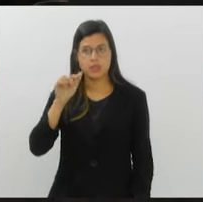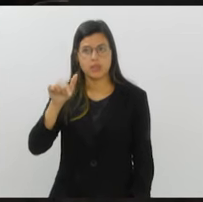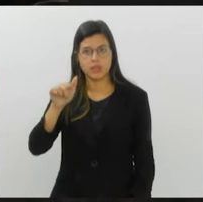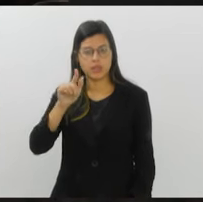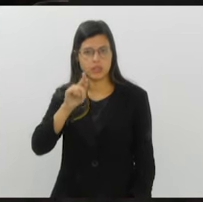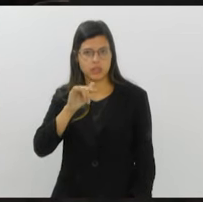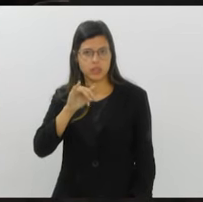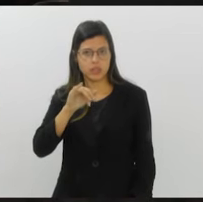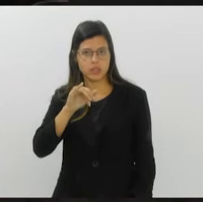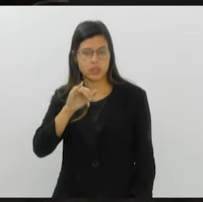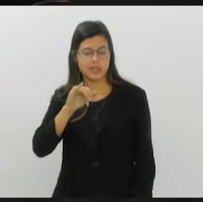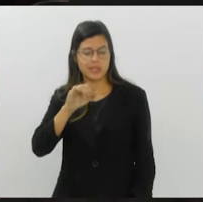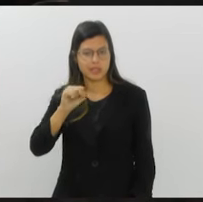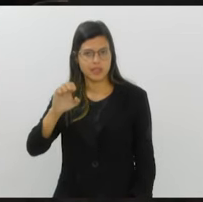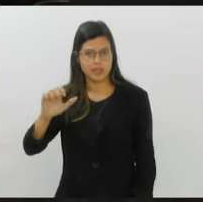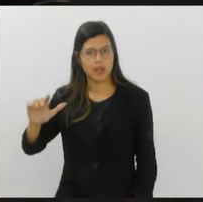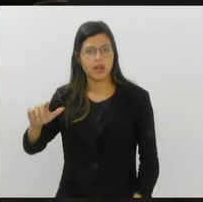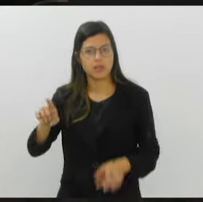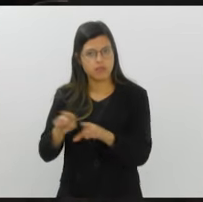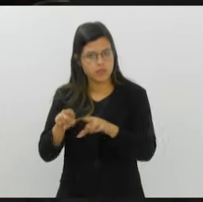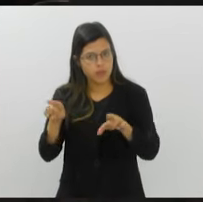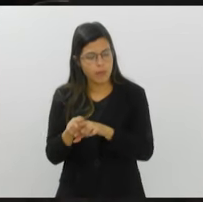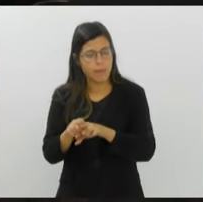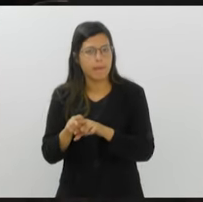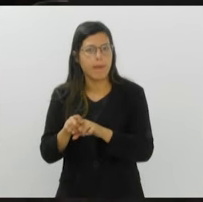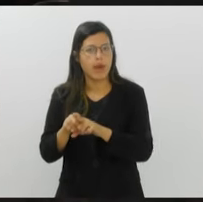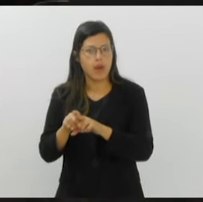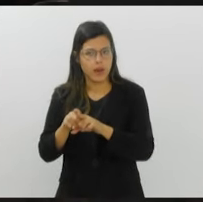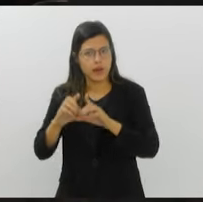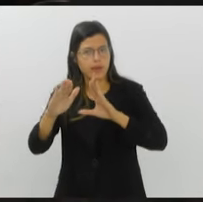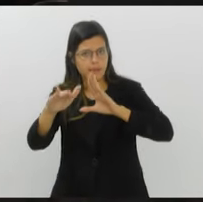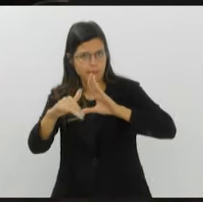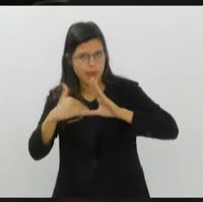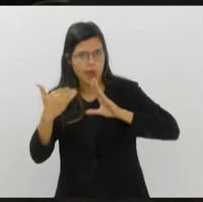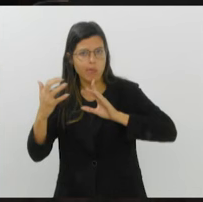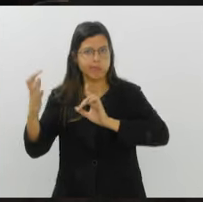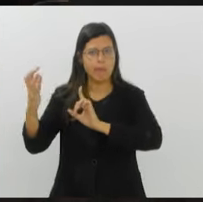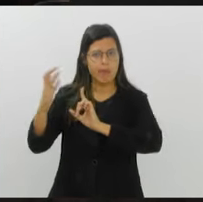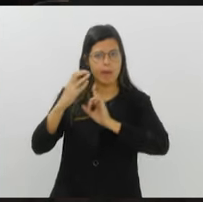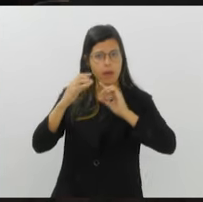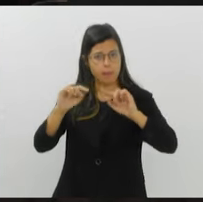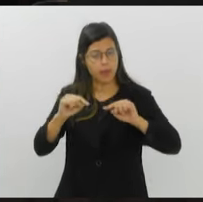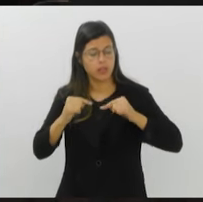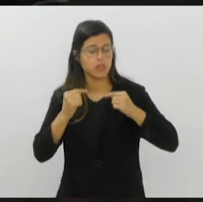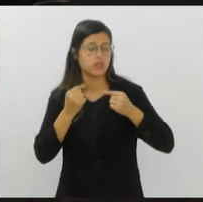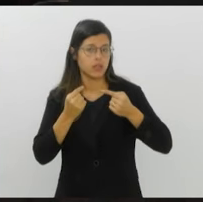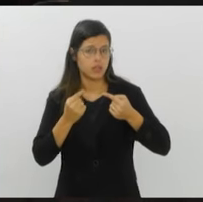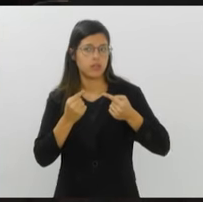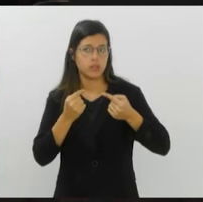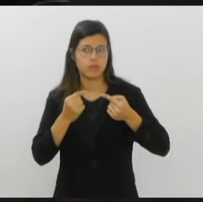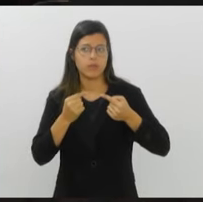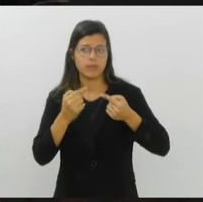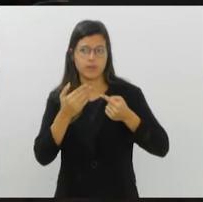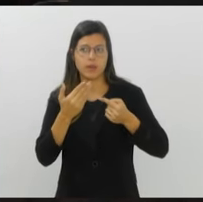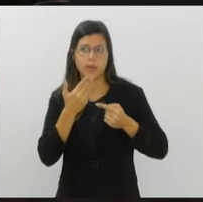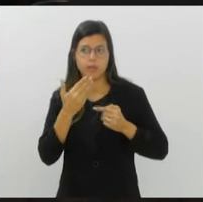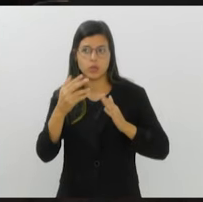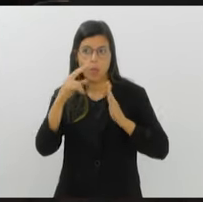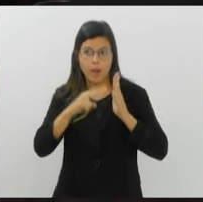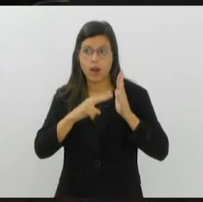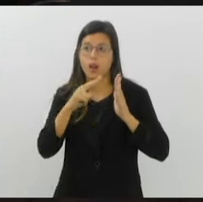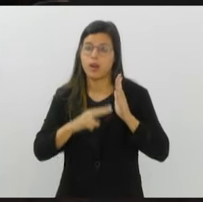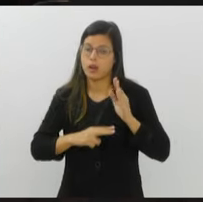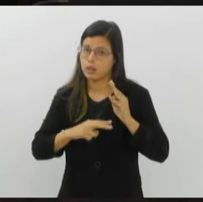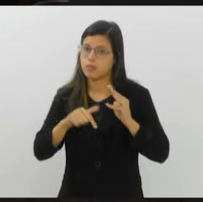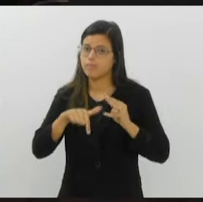também recebeu ameaça pelo e-mail institucional da Assembleia Legislativa. E ela pediu para ler, ou seja, a coisa está ficando